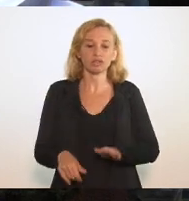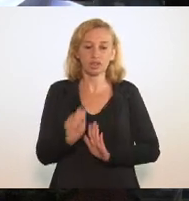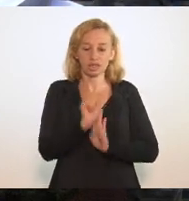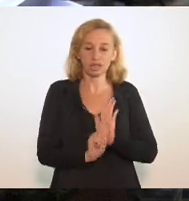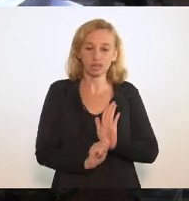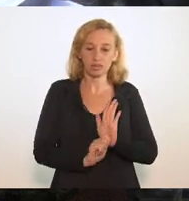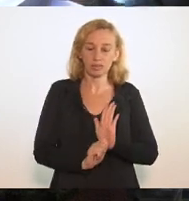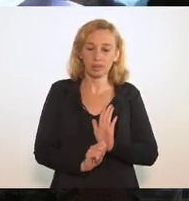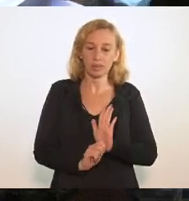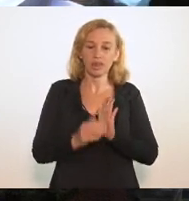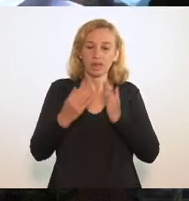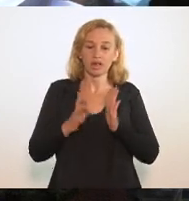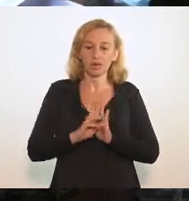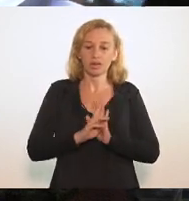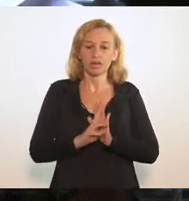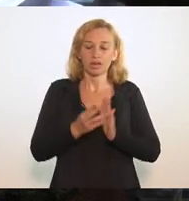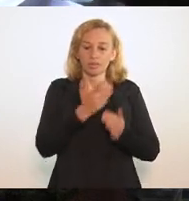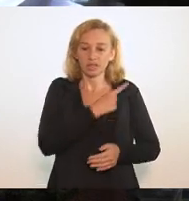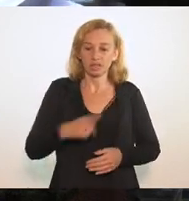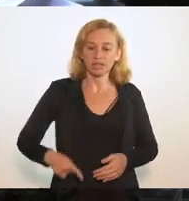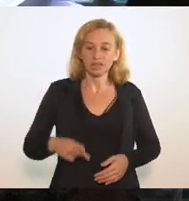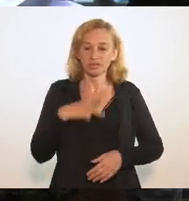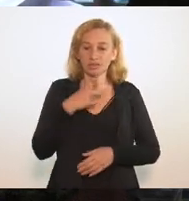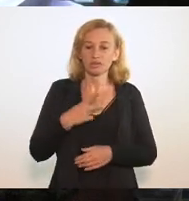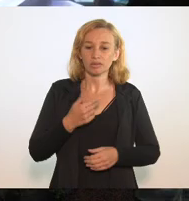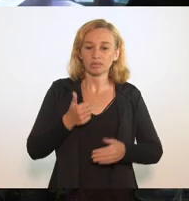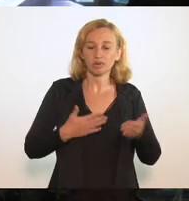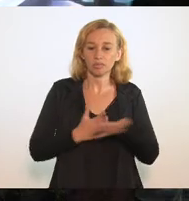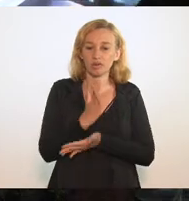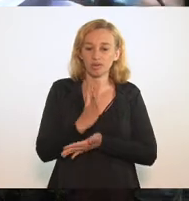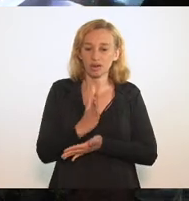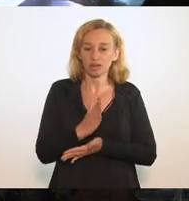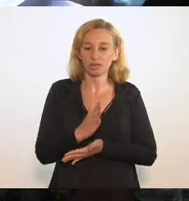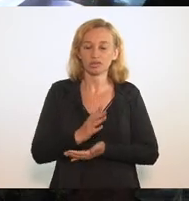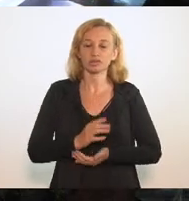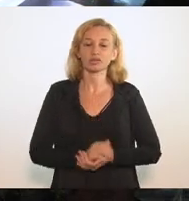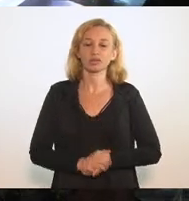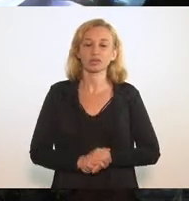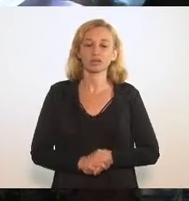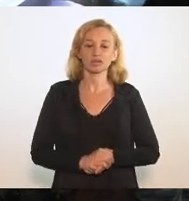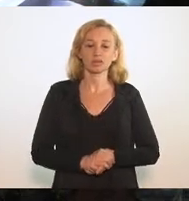redação, que a presidência defere. Se os que aprovam permaneçam como estão, aprovado, vai autógrafo.